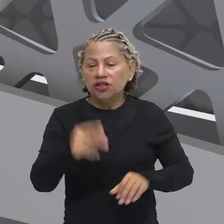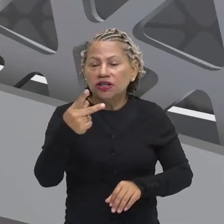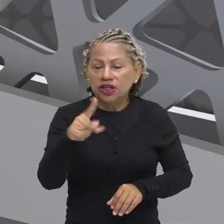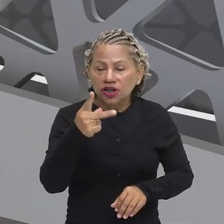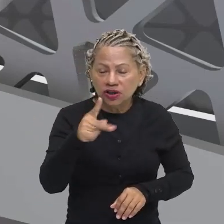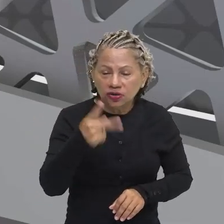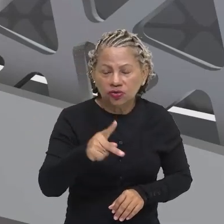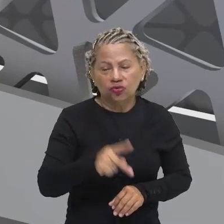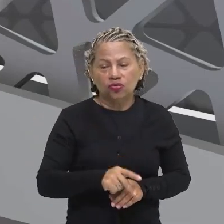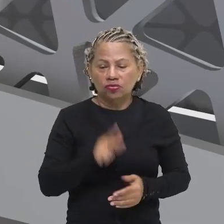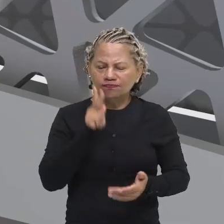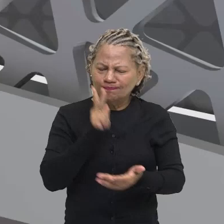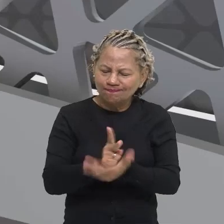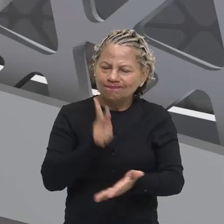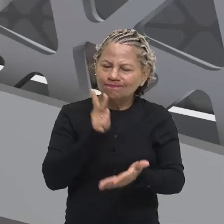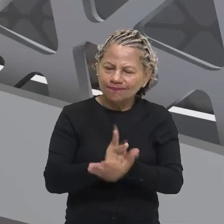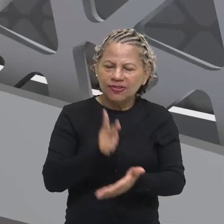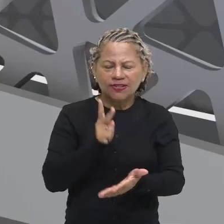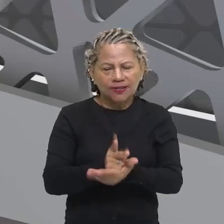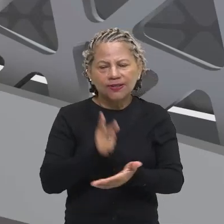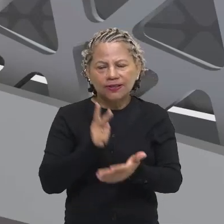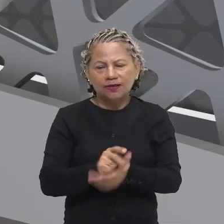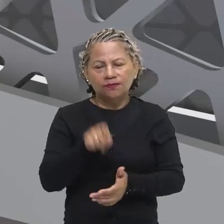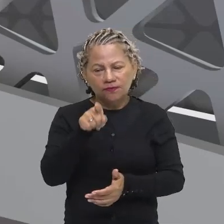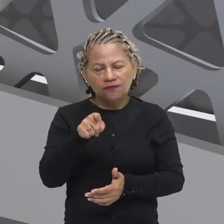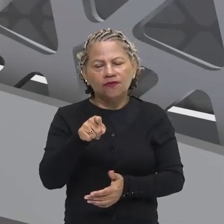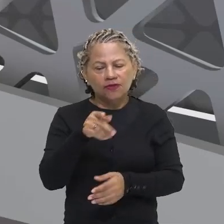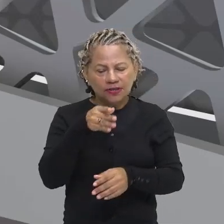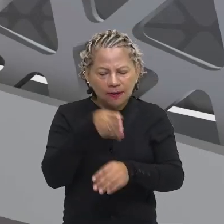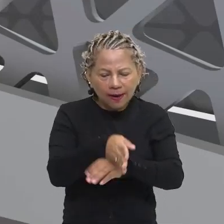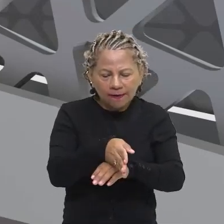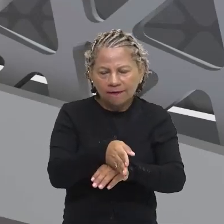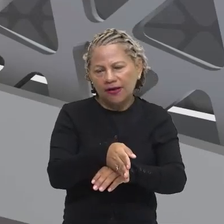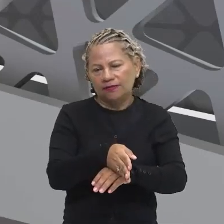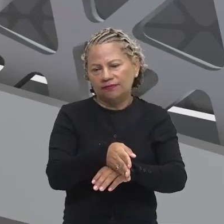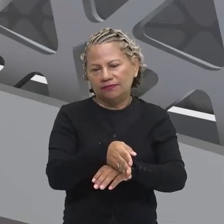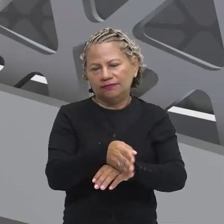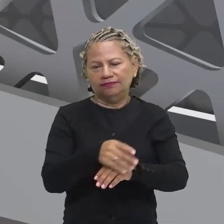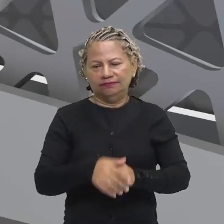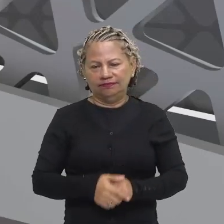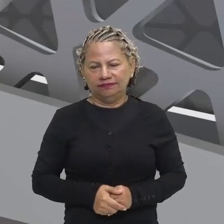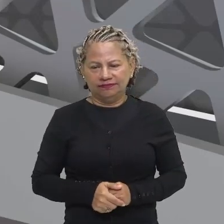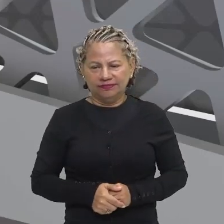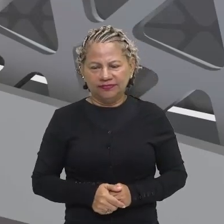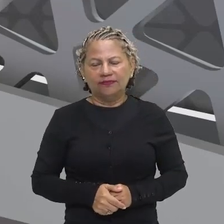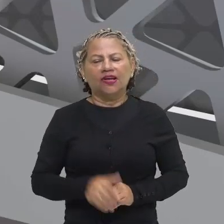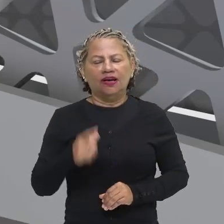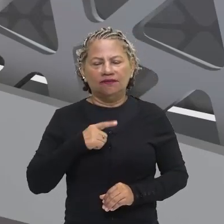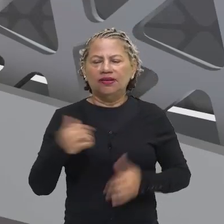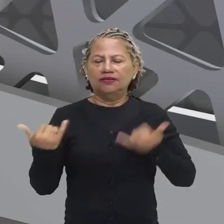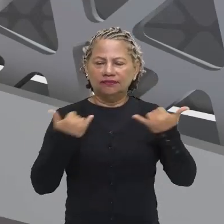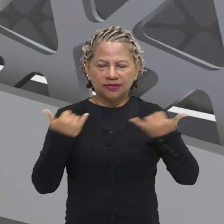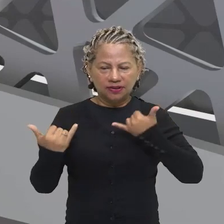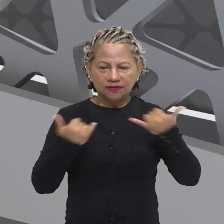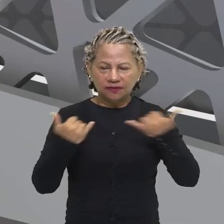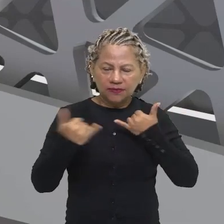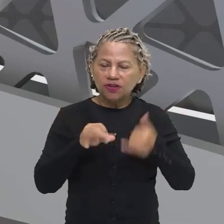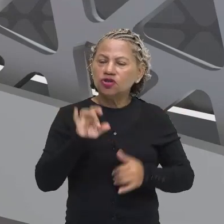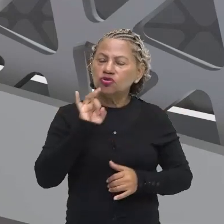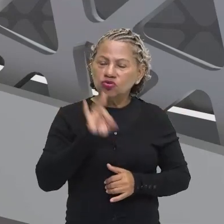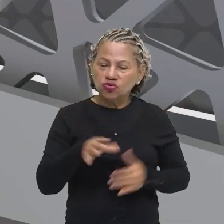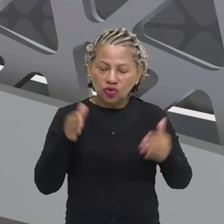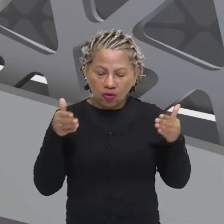minha timeline dessas redes sociais e vai trazendo informações a respeito